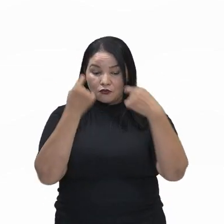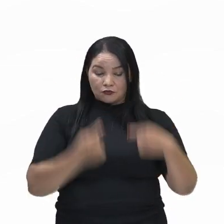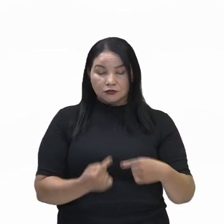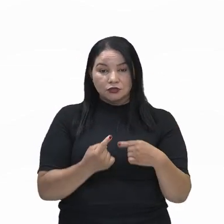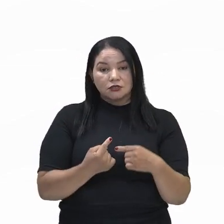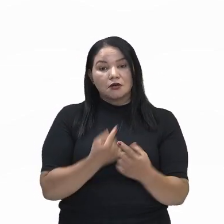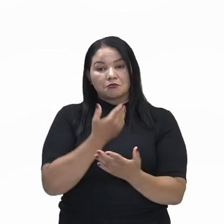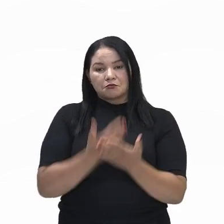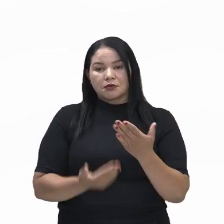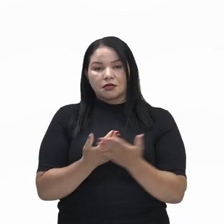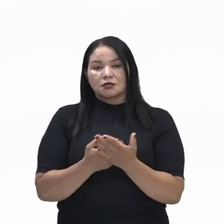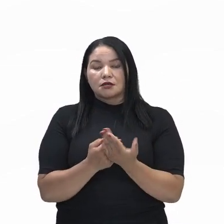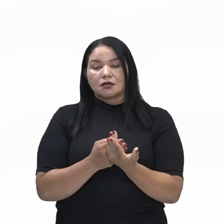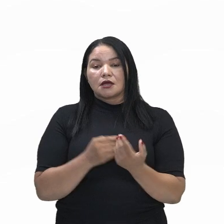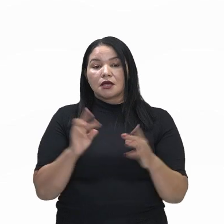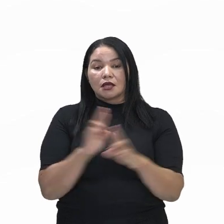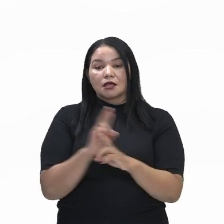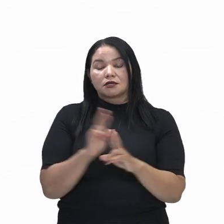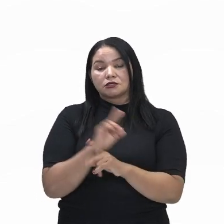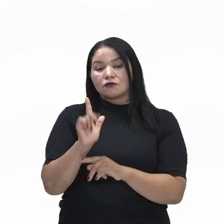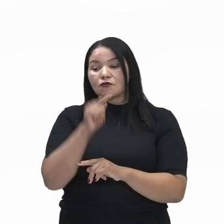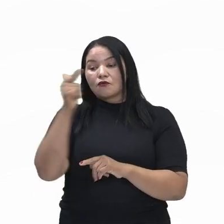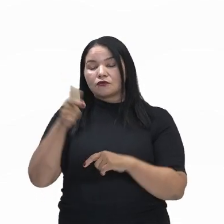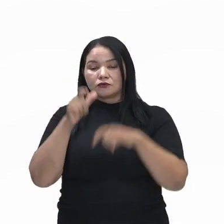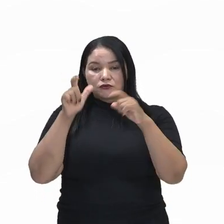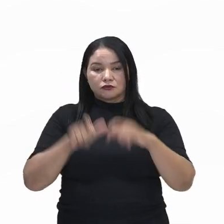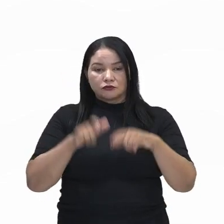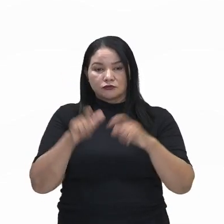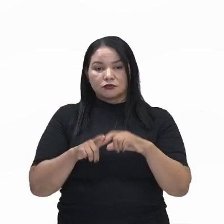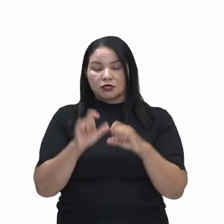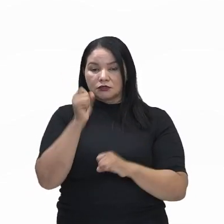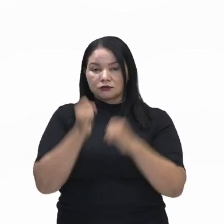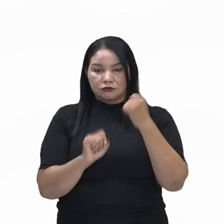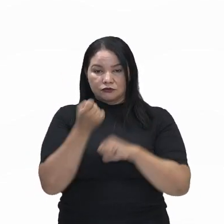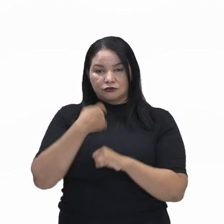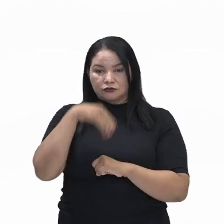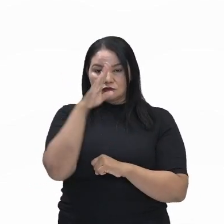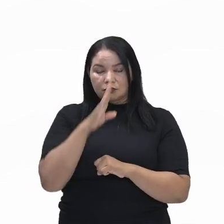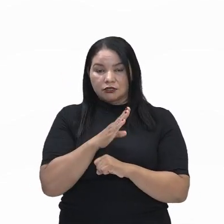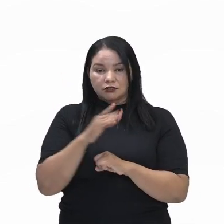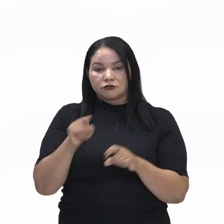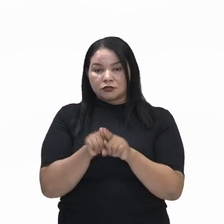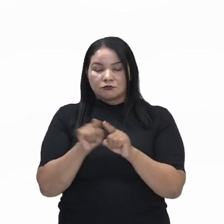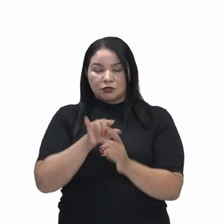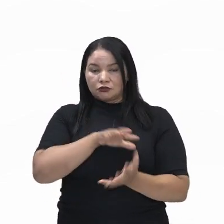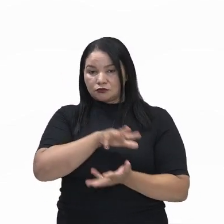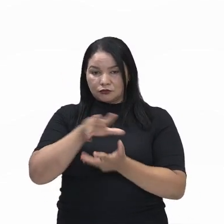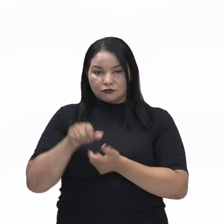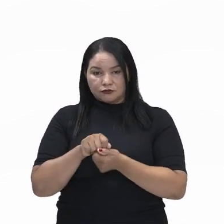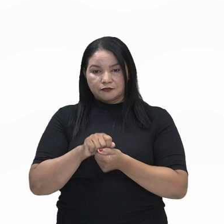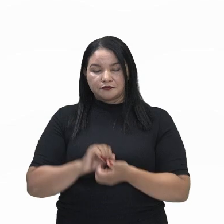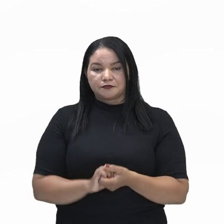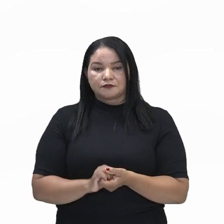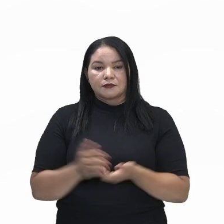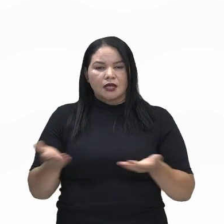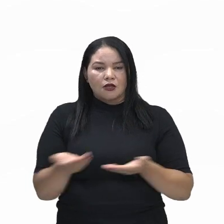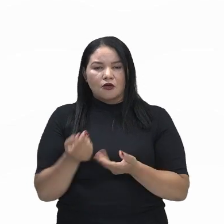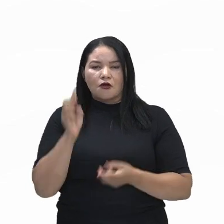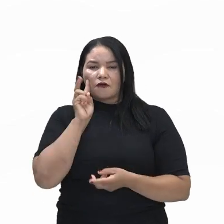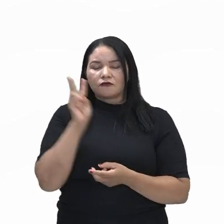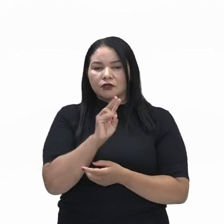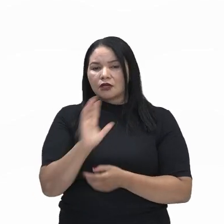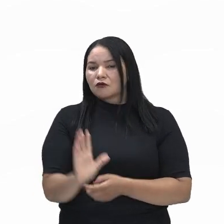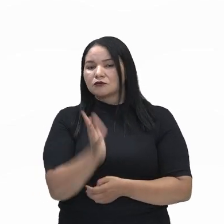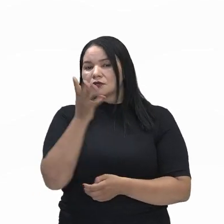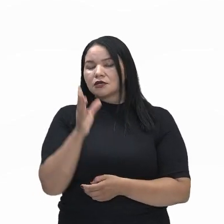em relação a outras regiões industrializadas do Brasil e do mundo. E vamos observar como é que acontece